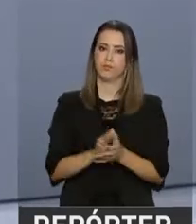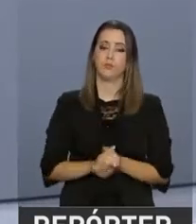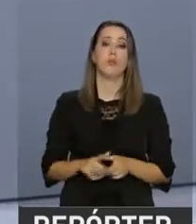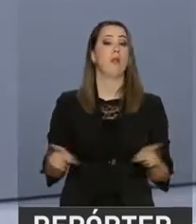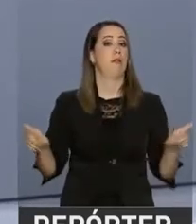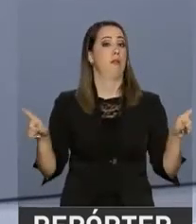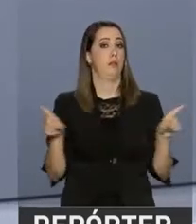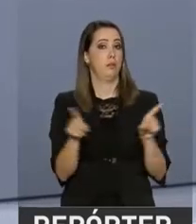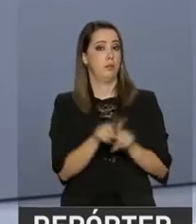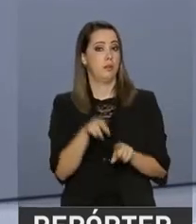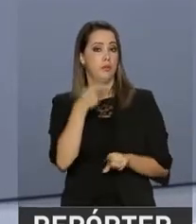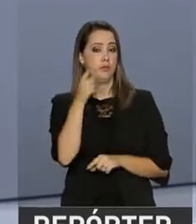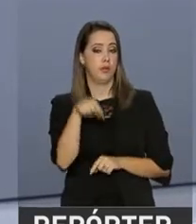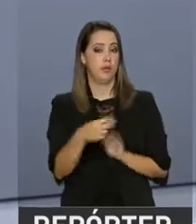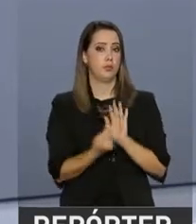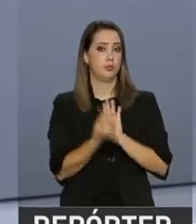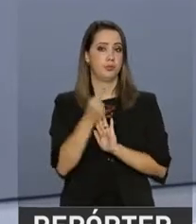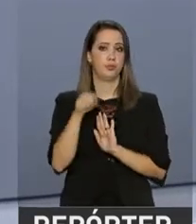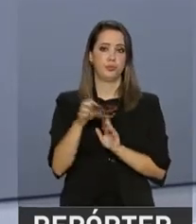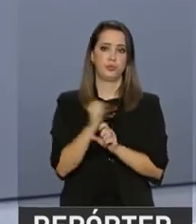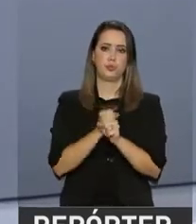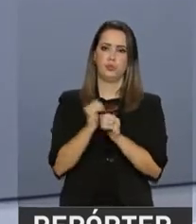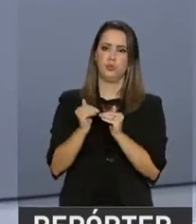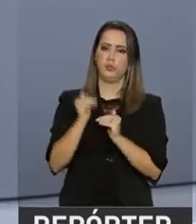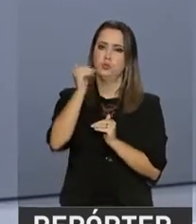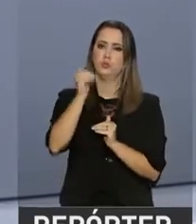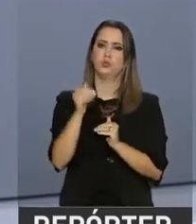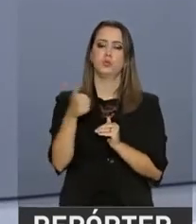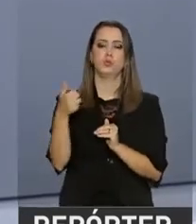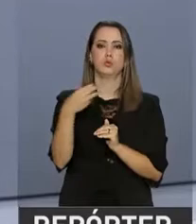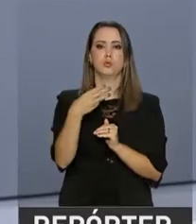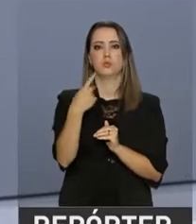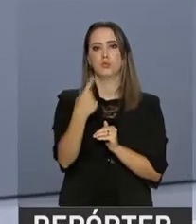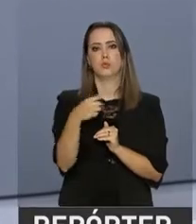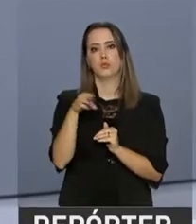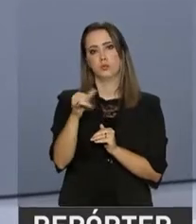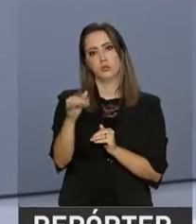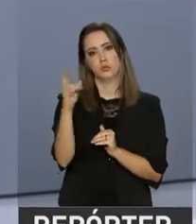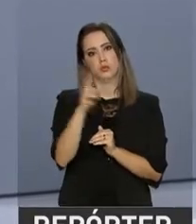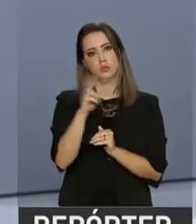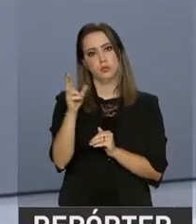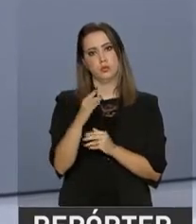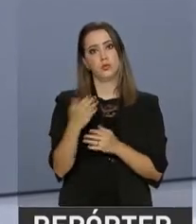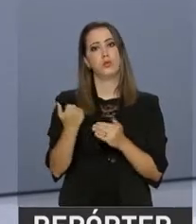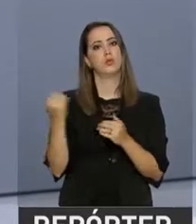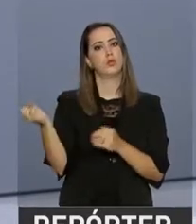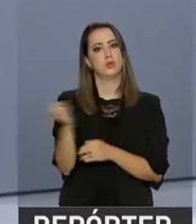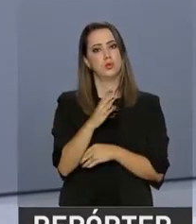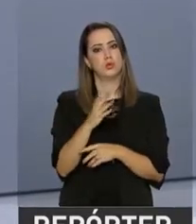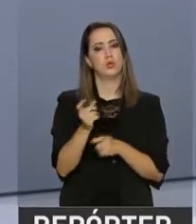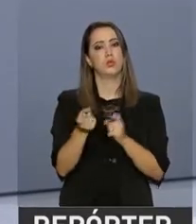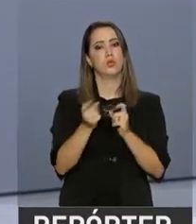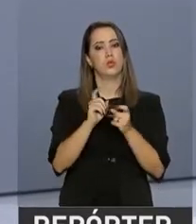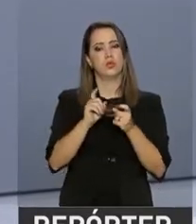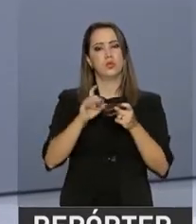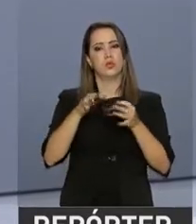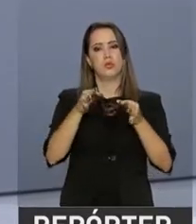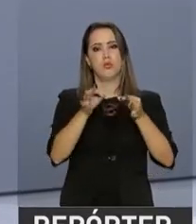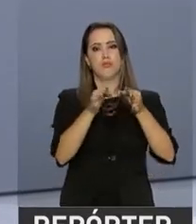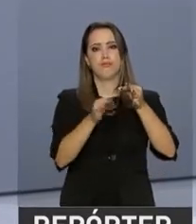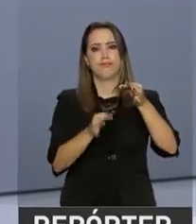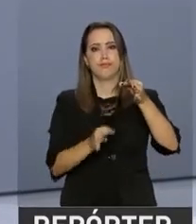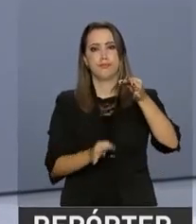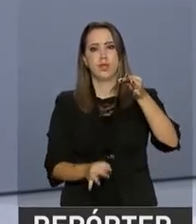também afirmou que o orçamento deste ano será ainda maior, de 131 bilhões de reais, e com o novo modelo descentralizado